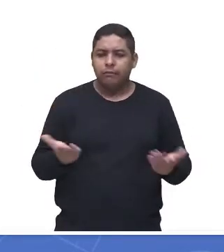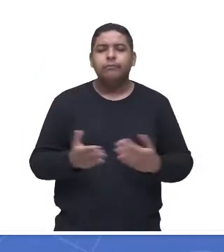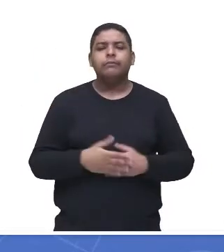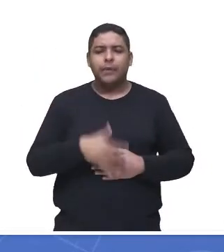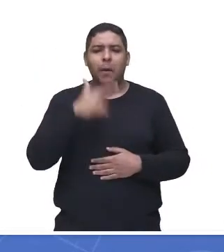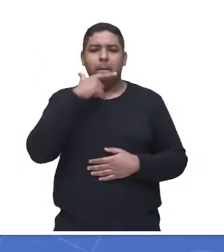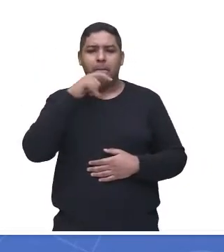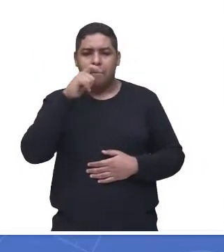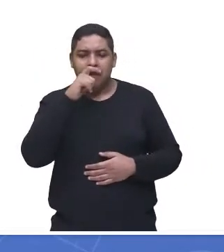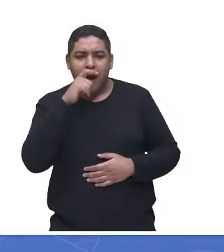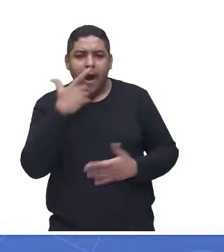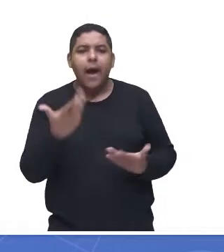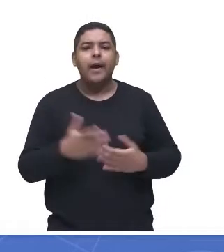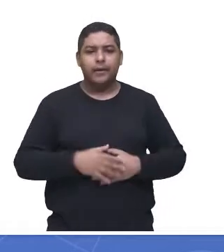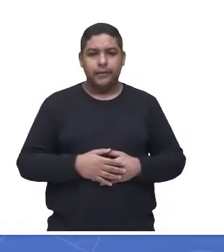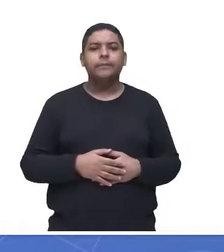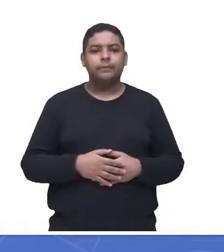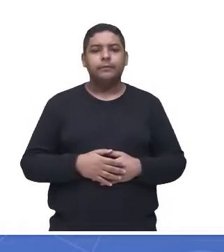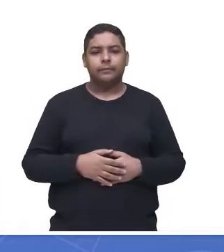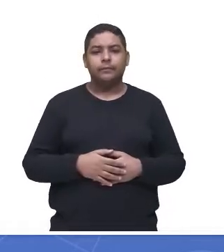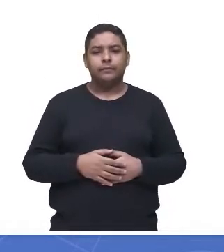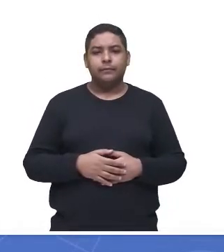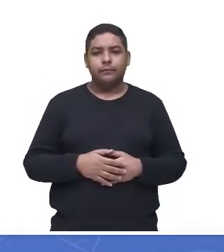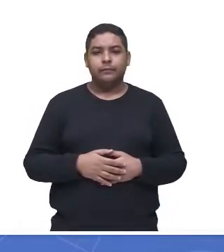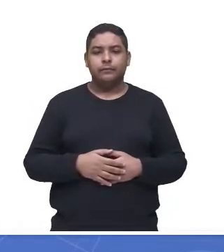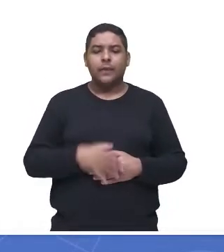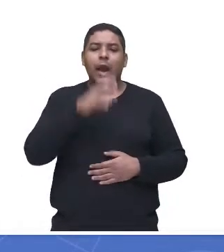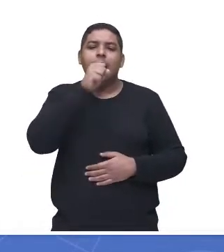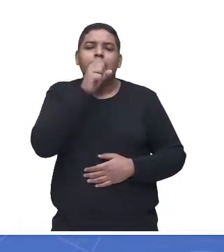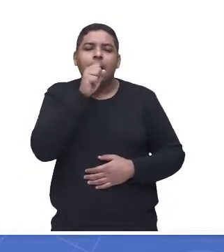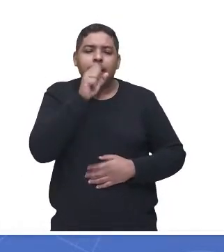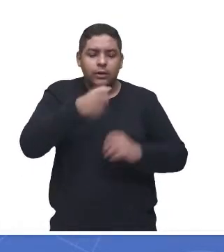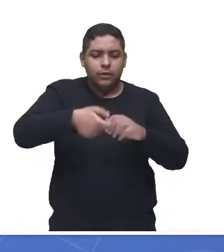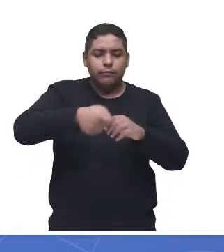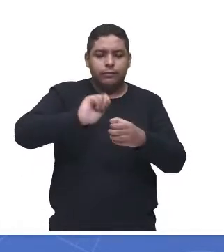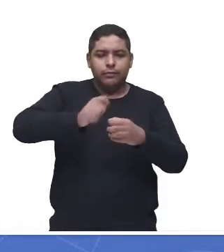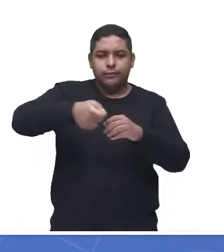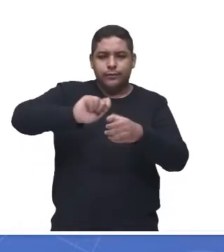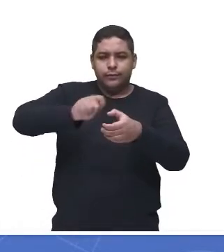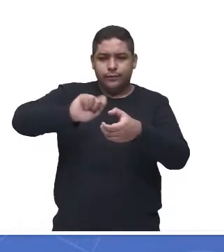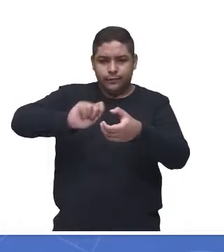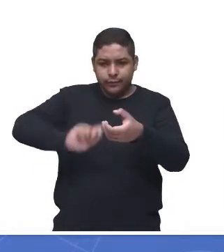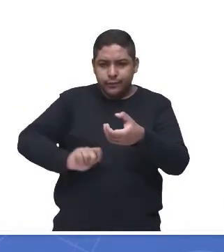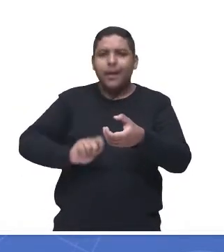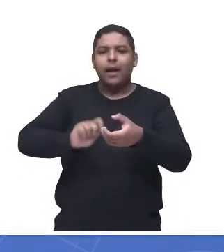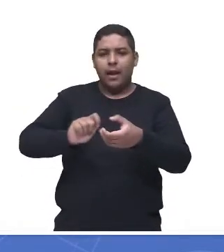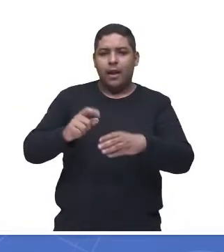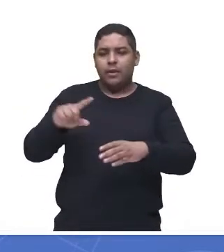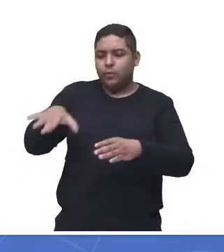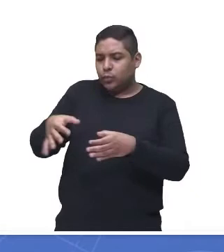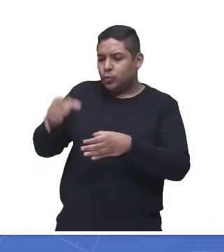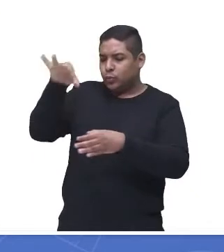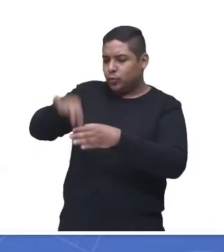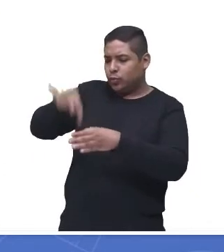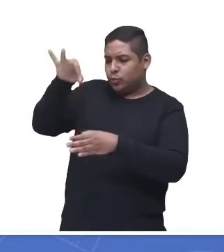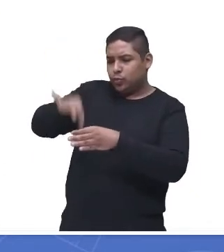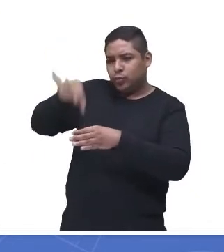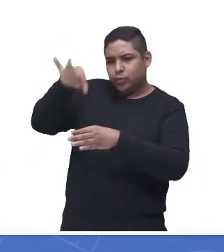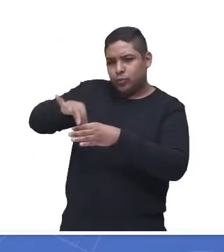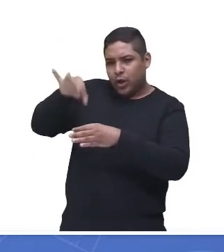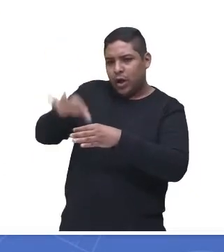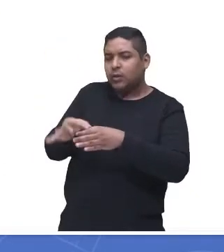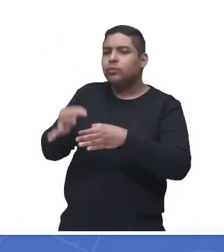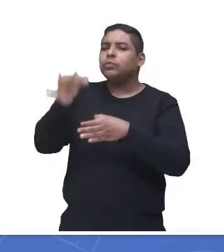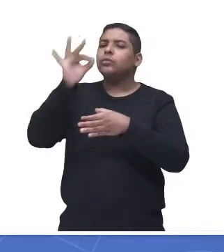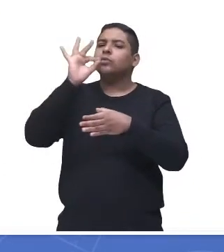e você vai lá, casca da laranja. Então não tem ali uma base científica, você nem está preocupado com isso, você quer parar a